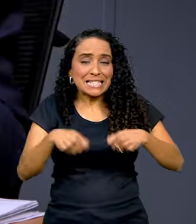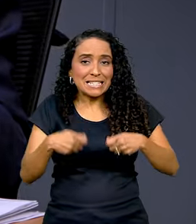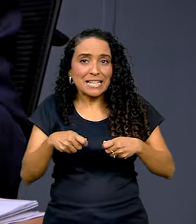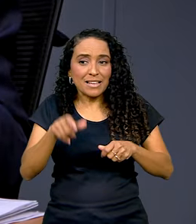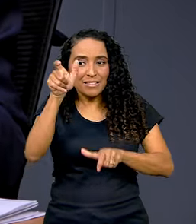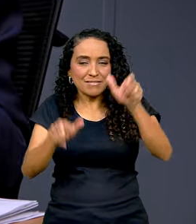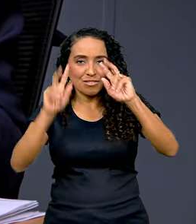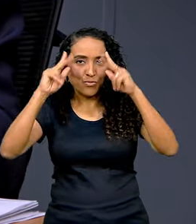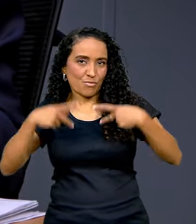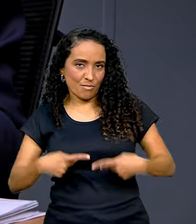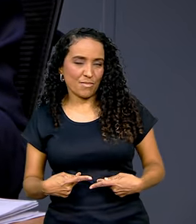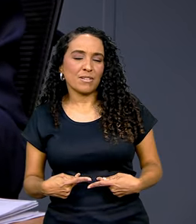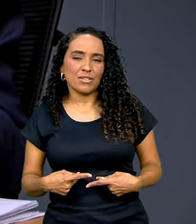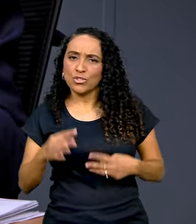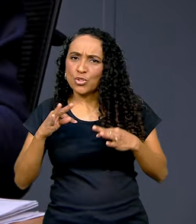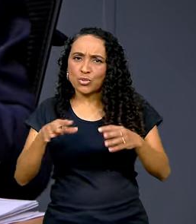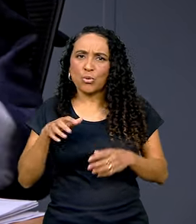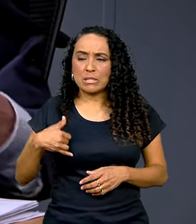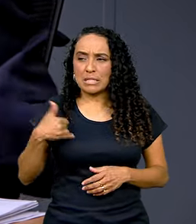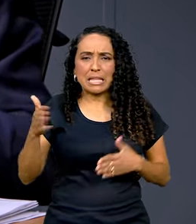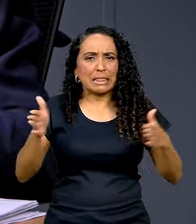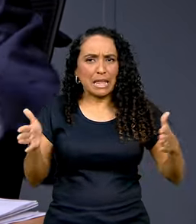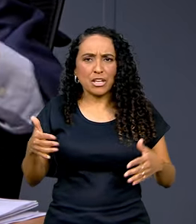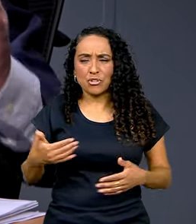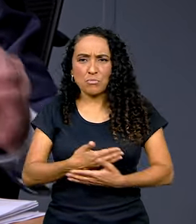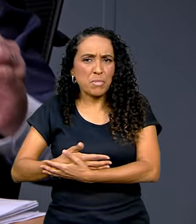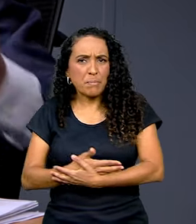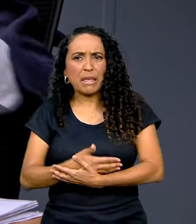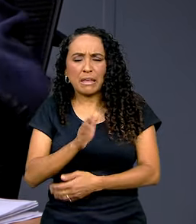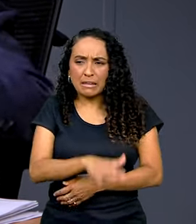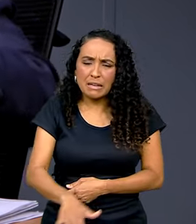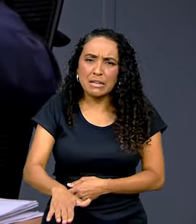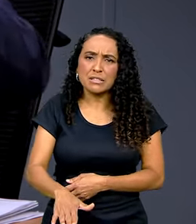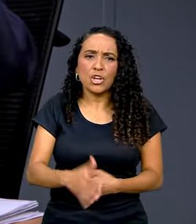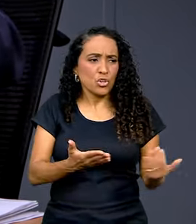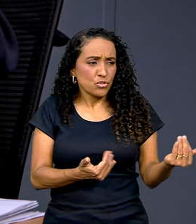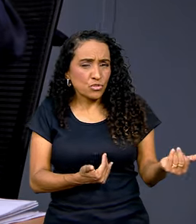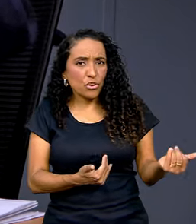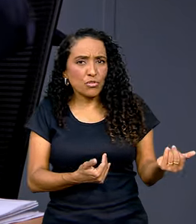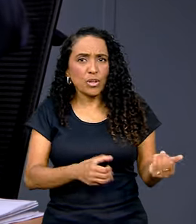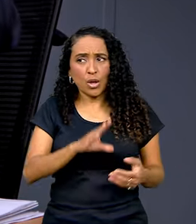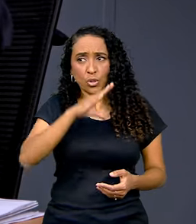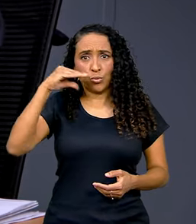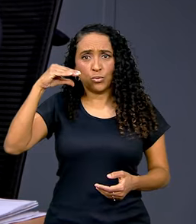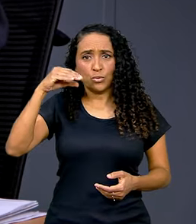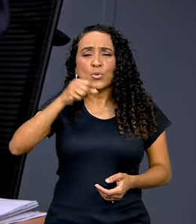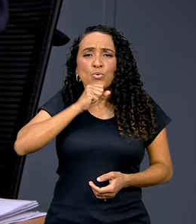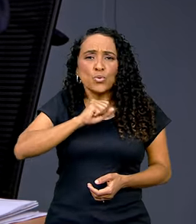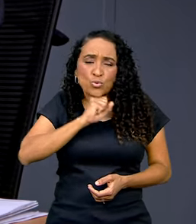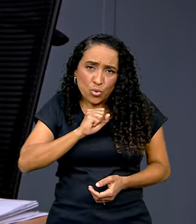vista das necessidades do ser humano não é em todas as idades o bebê a criança o adolescente